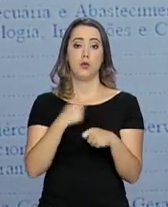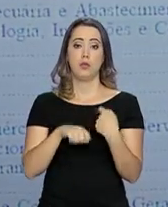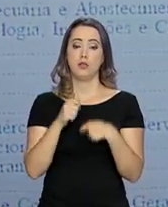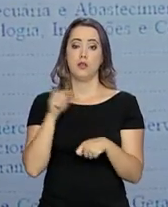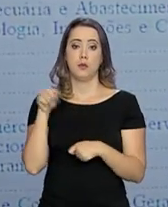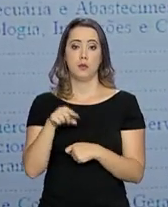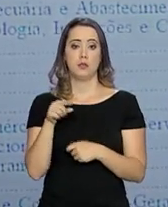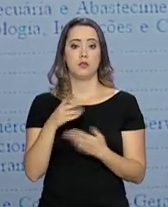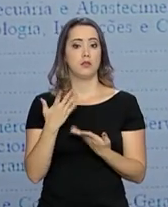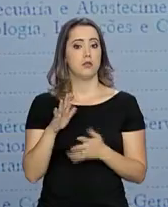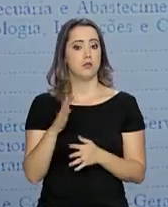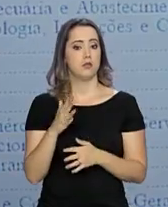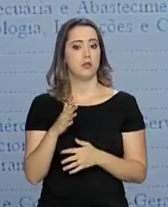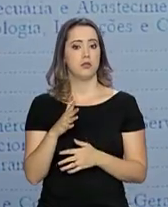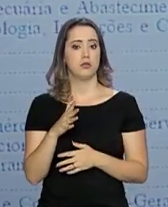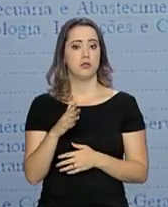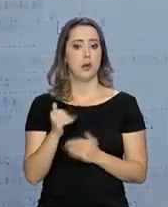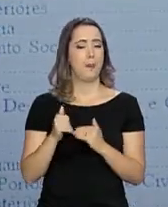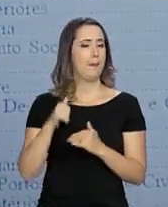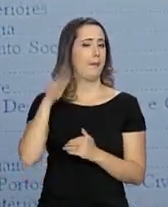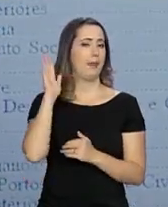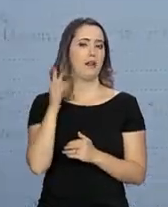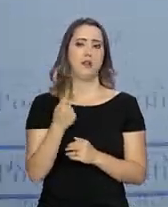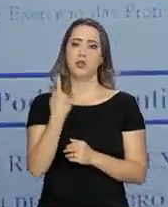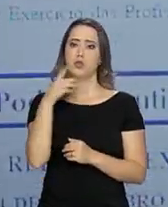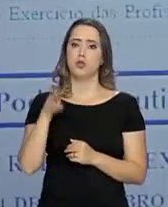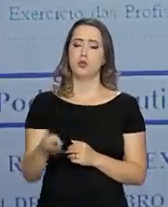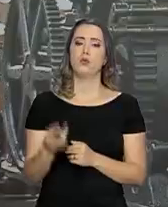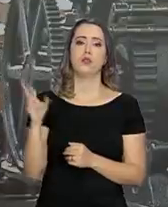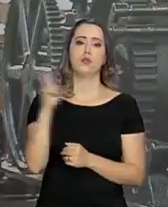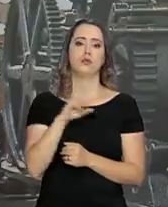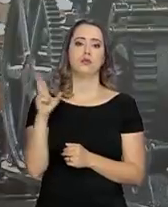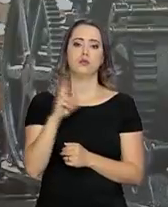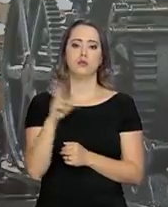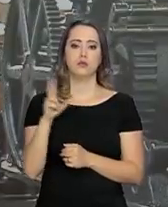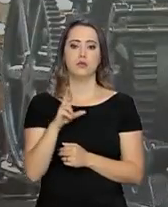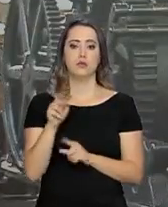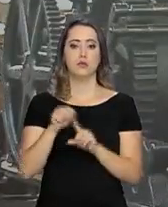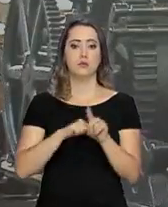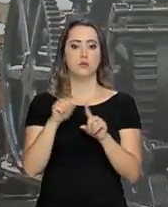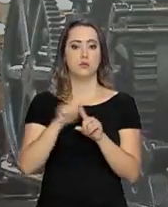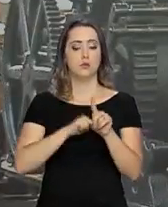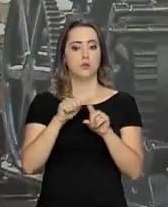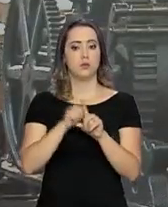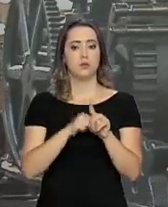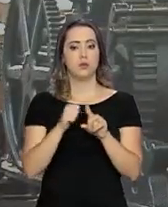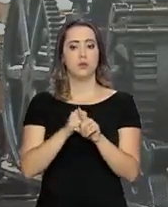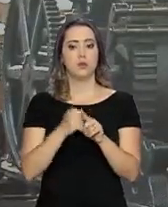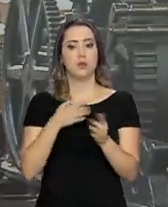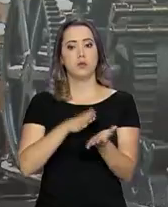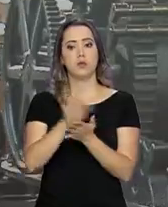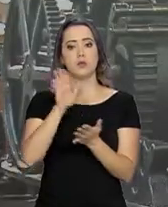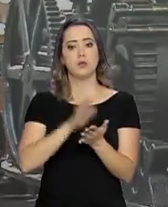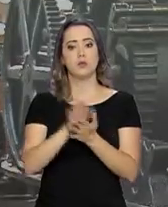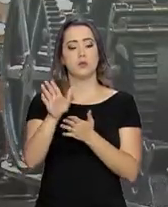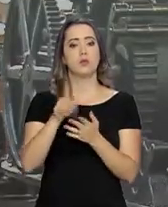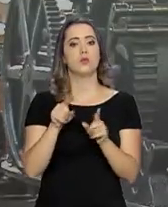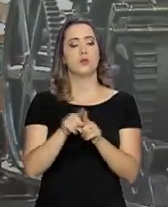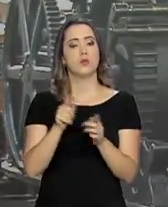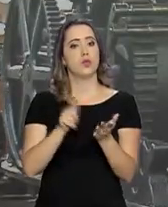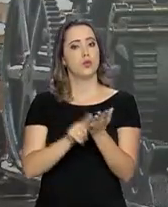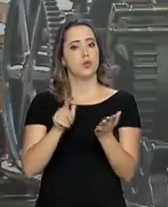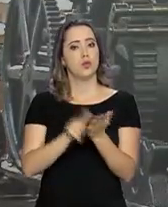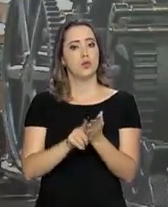aqui um volume superior a R$1 milhão mensais, entre produção e distribuição de